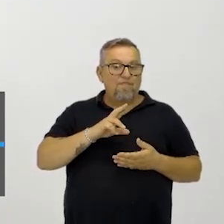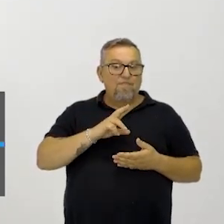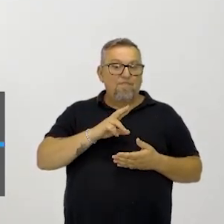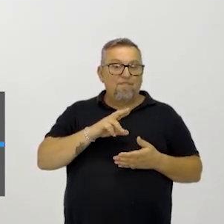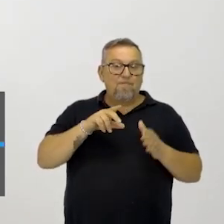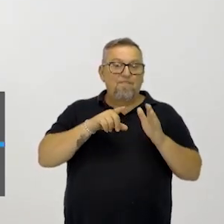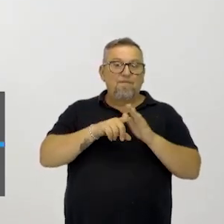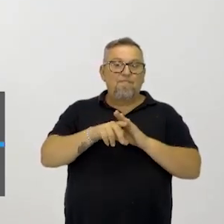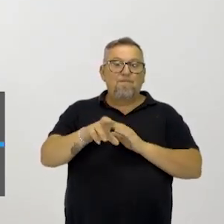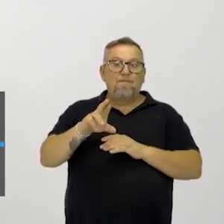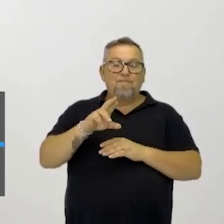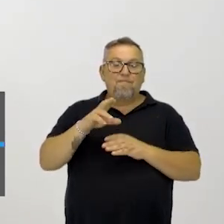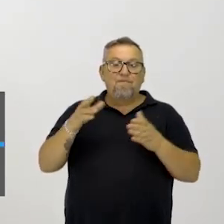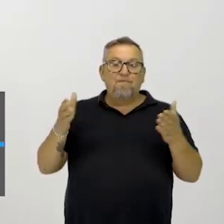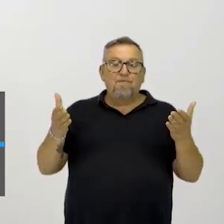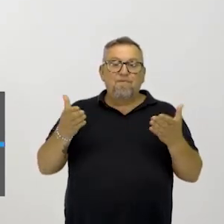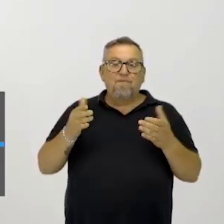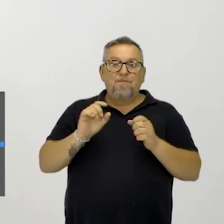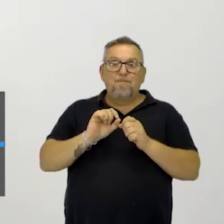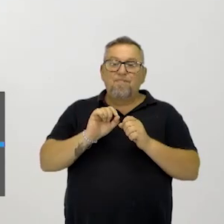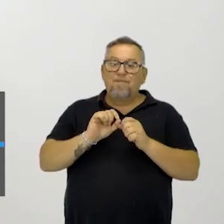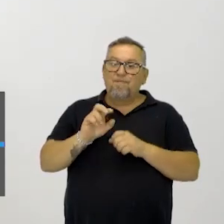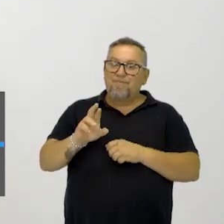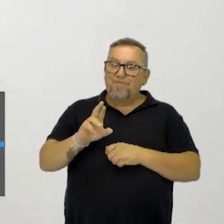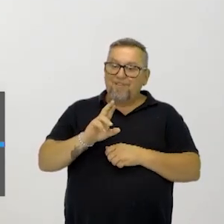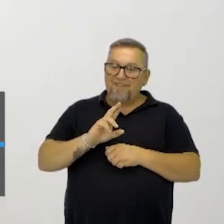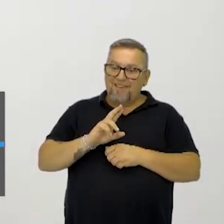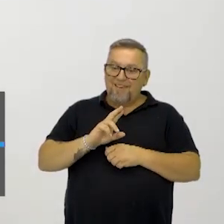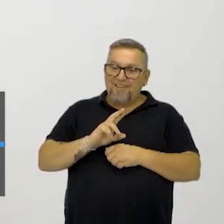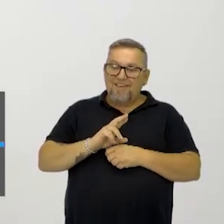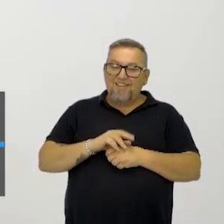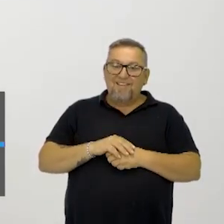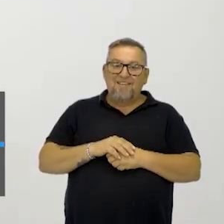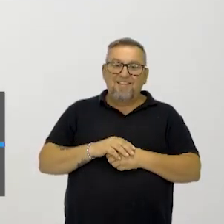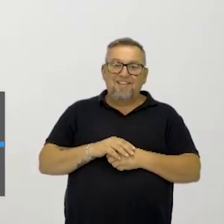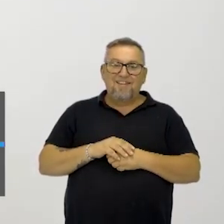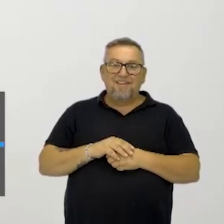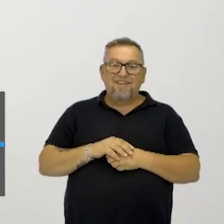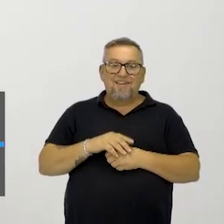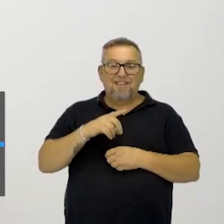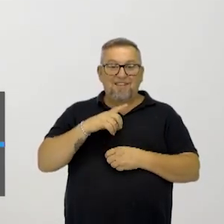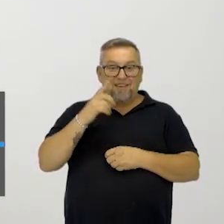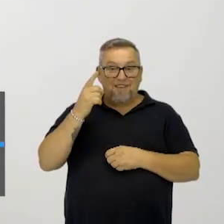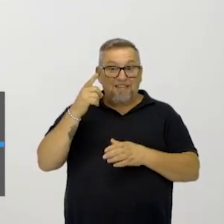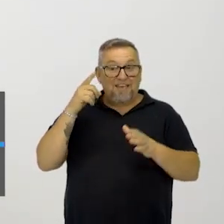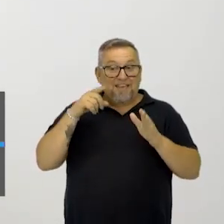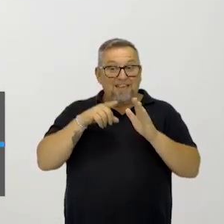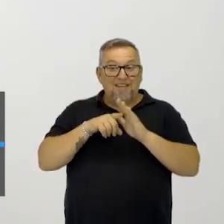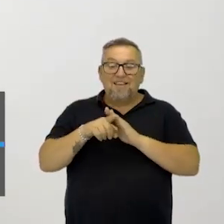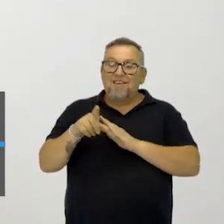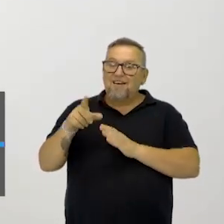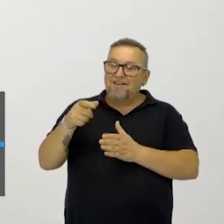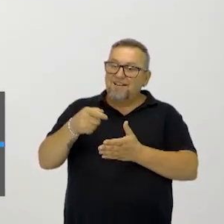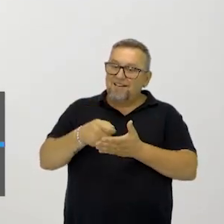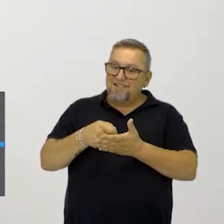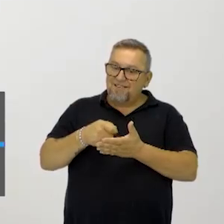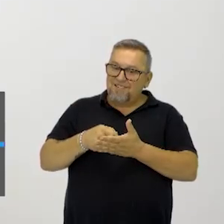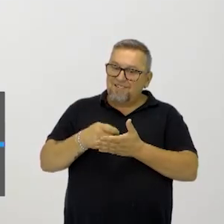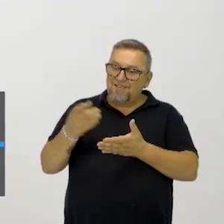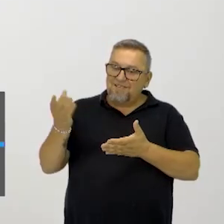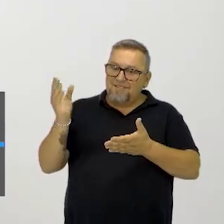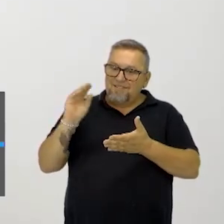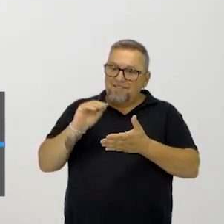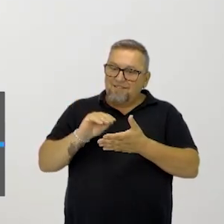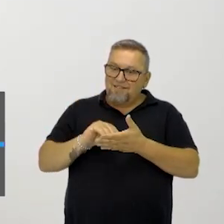quiz aqui. Então, chegou o momento aí de vocês responderem. Então, é assim, tem uma pergunta, uma afirmação, e vocês vão colocar